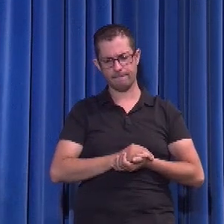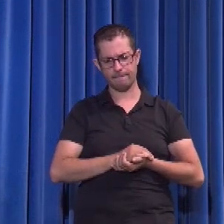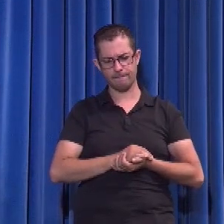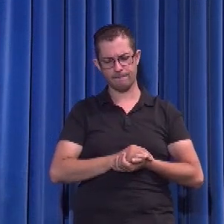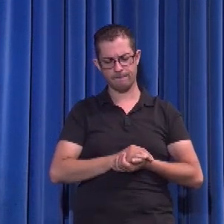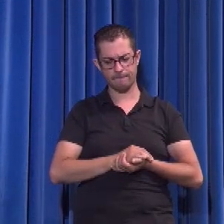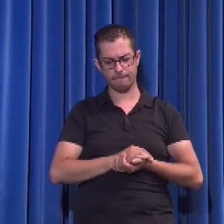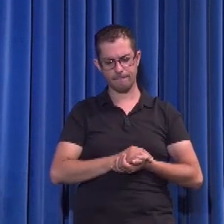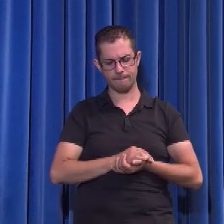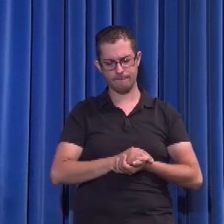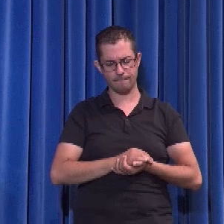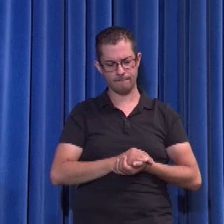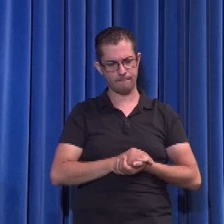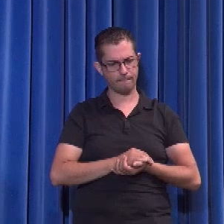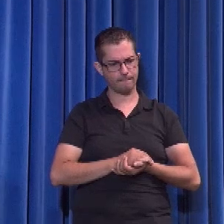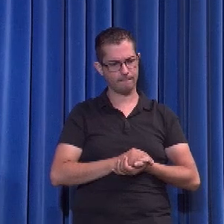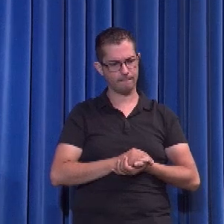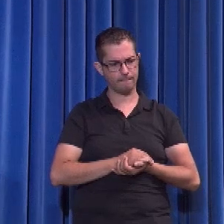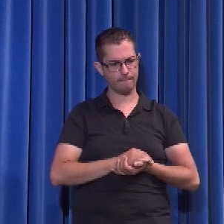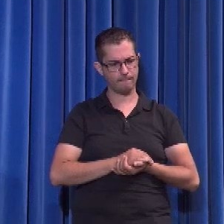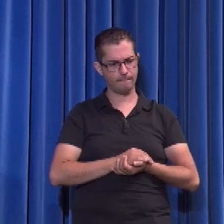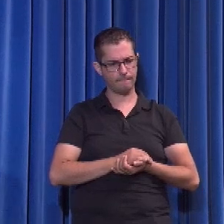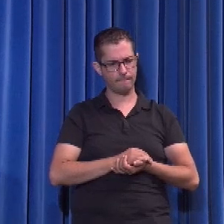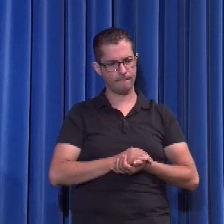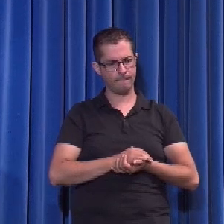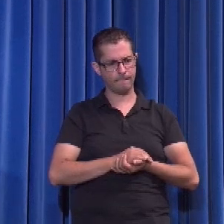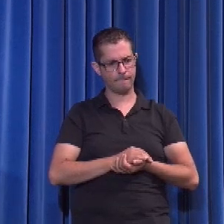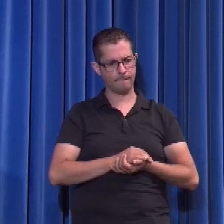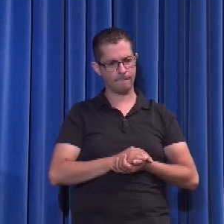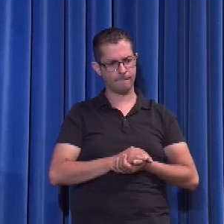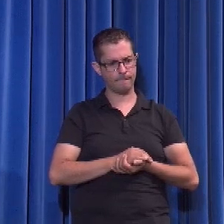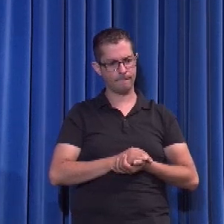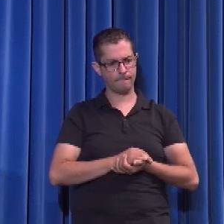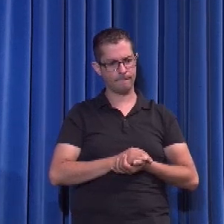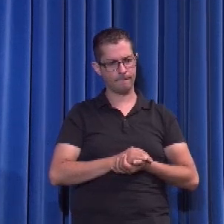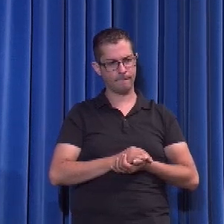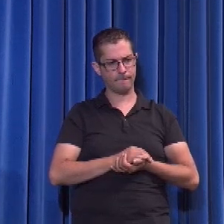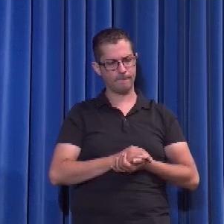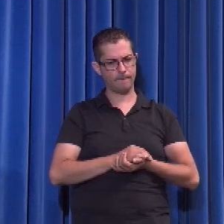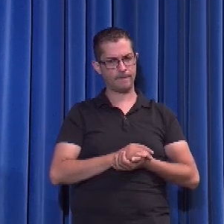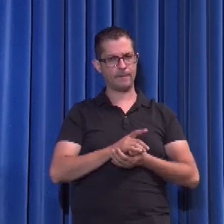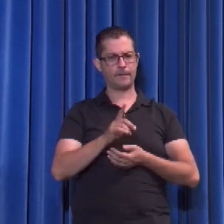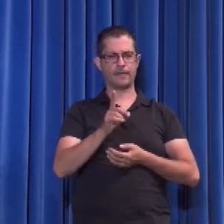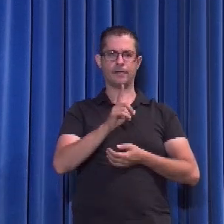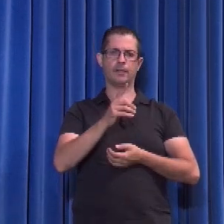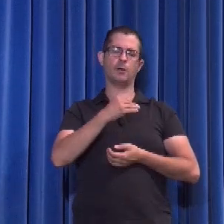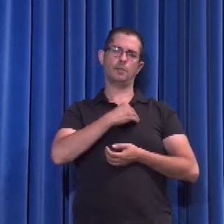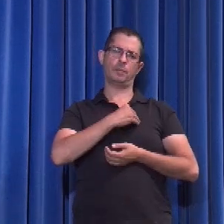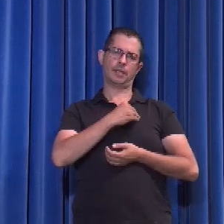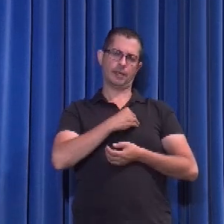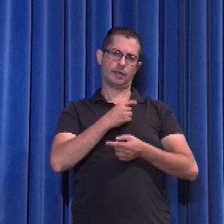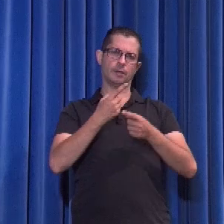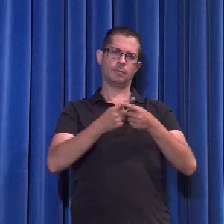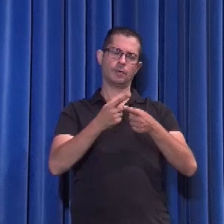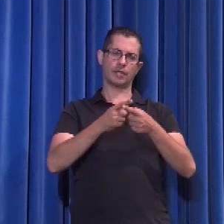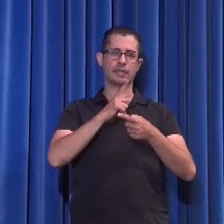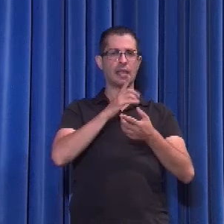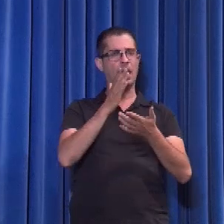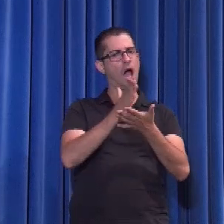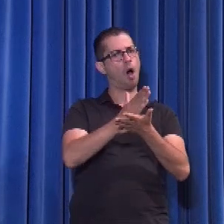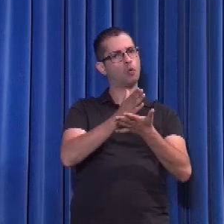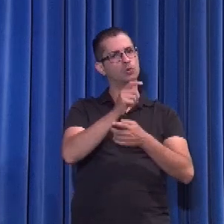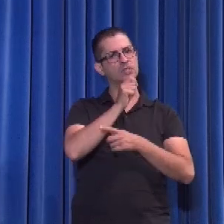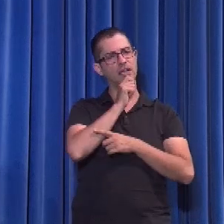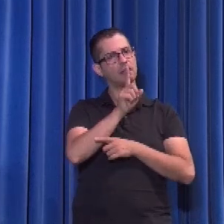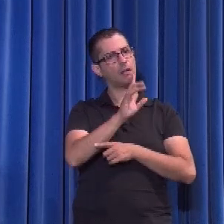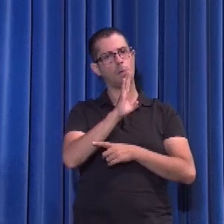tornai-vos a sobriedade como é justo, e não pequeis, porque alguns ainda não têm conhecimento de